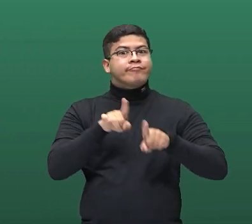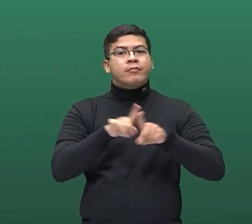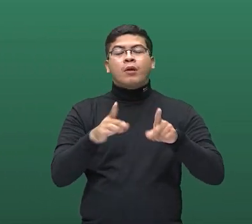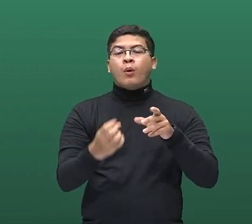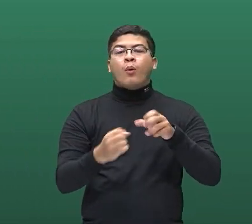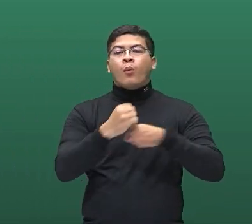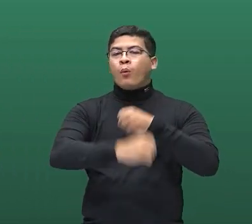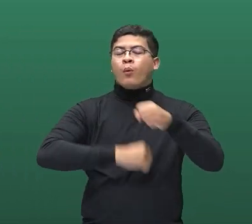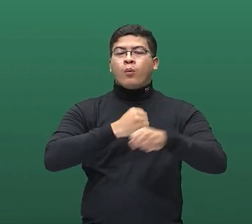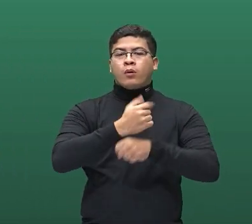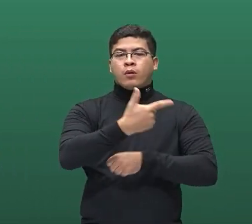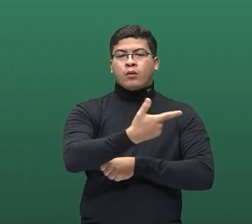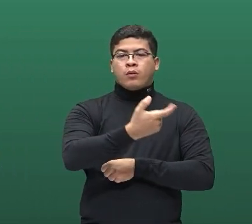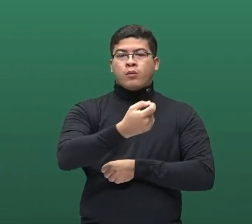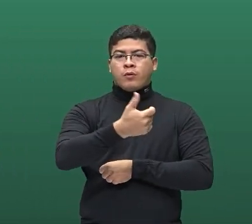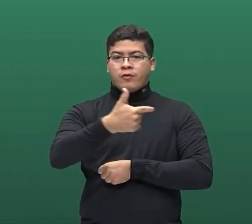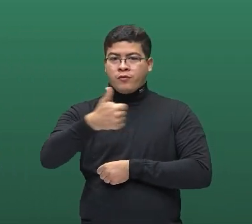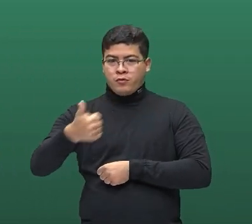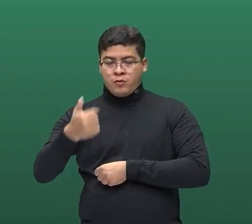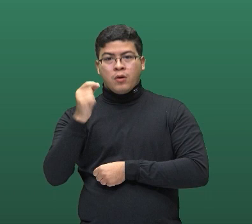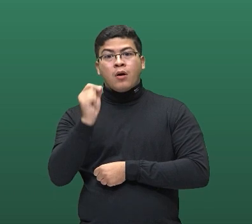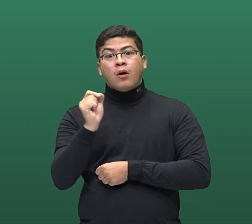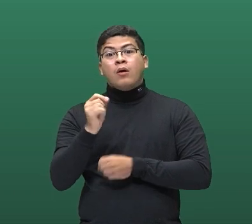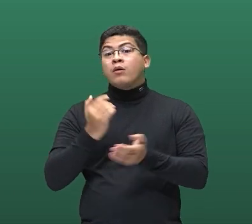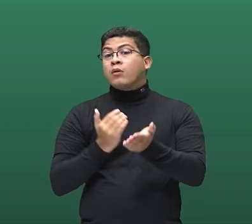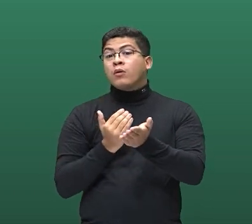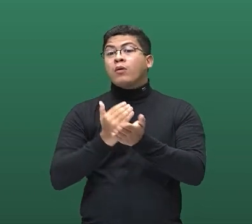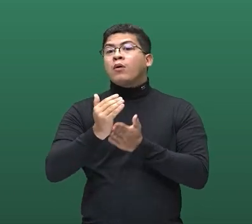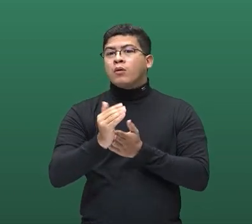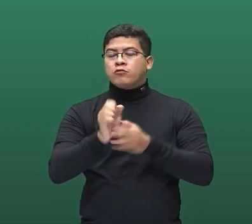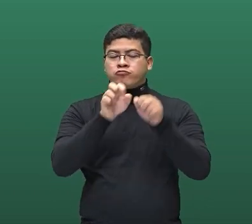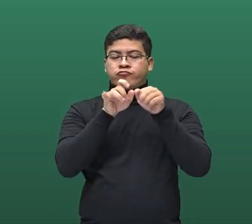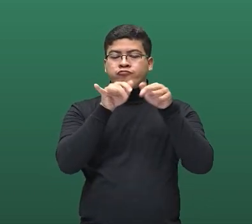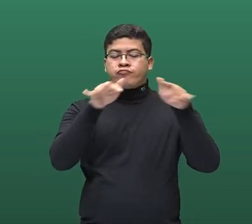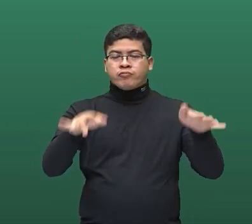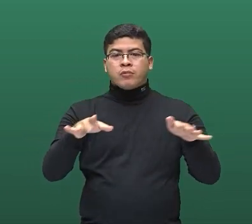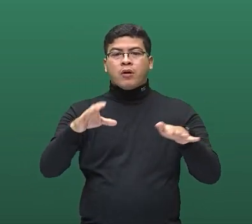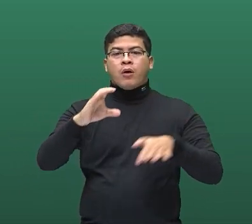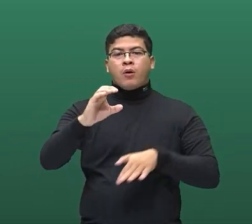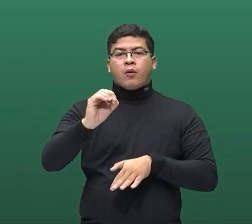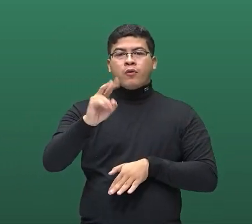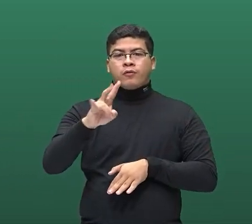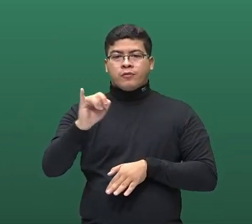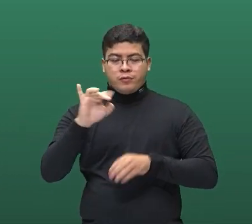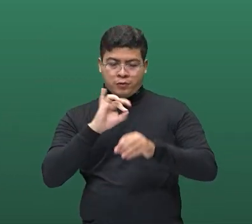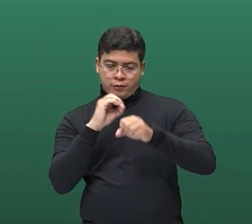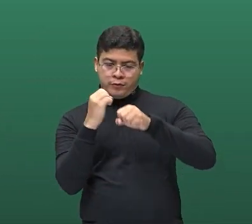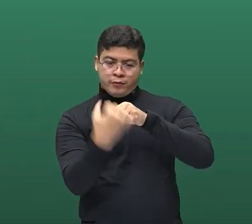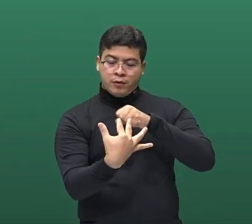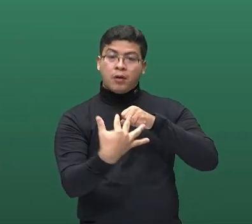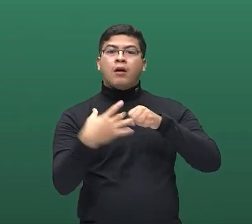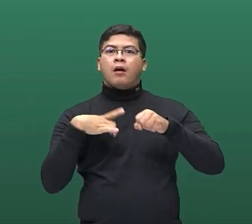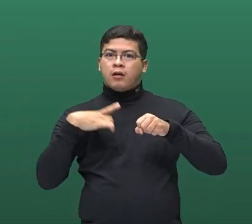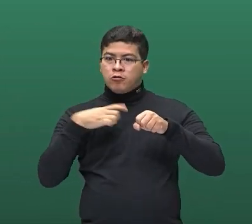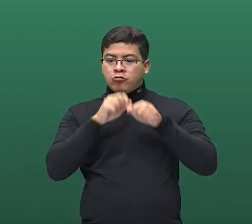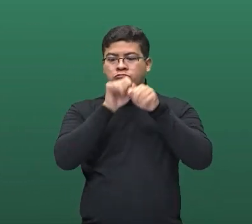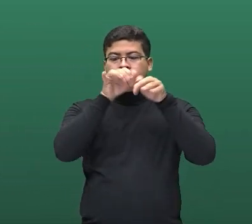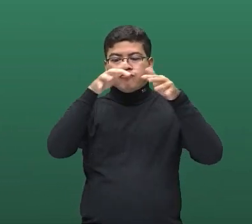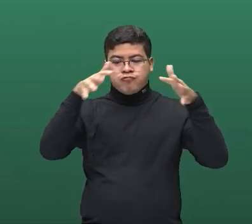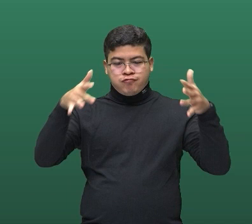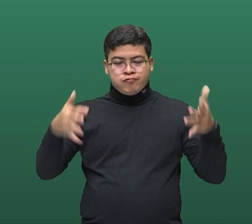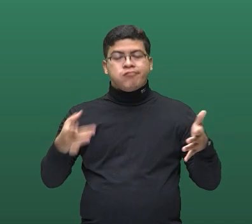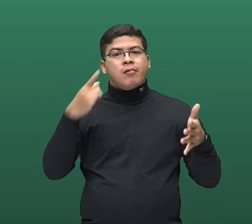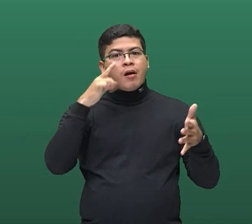de 2021, foi iniciada a campanha de imunização contra a Covid-19, doença que,